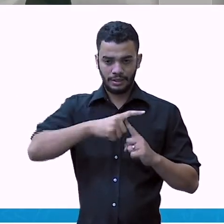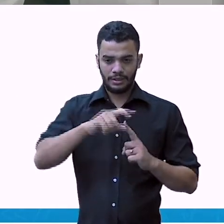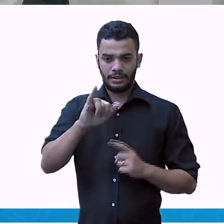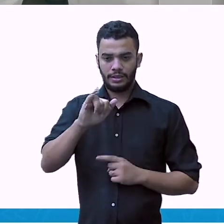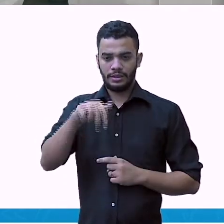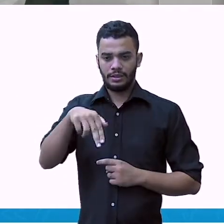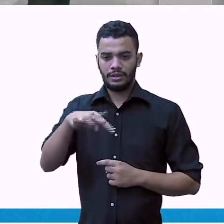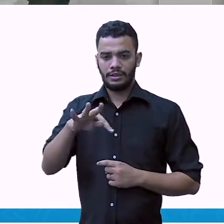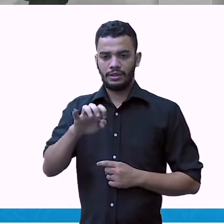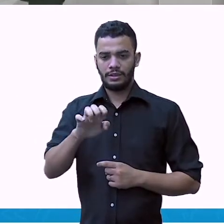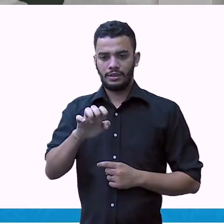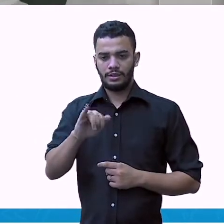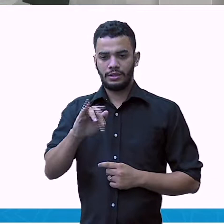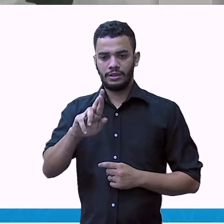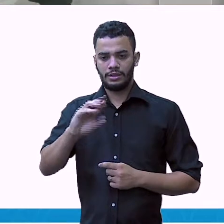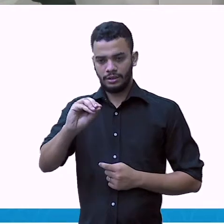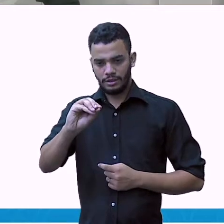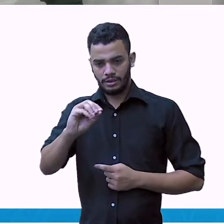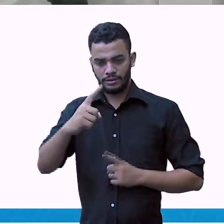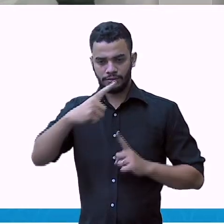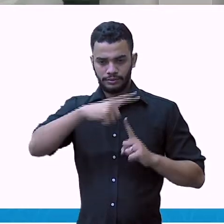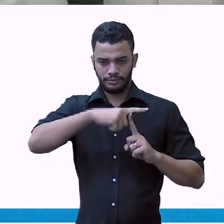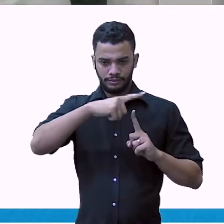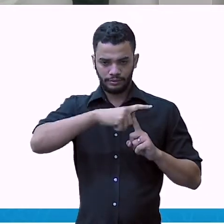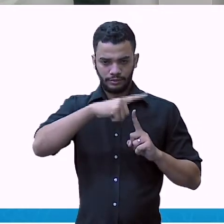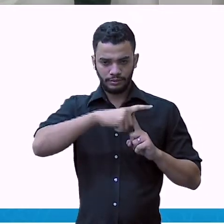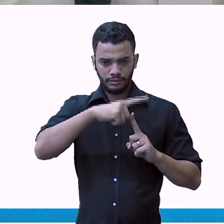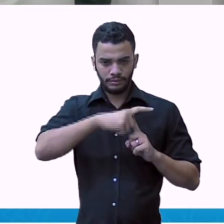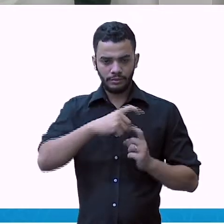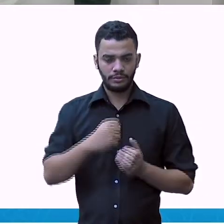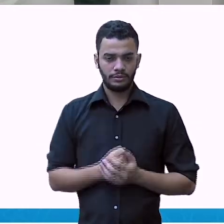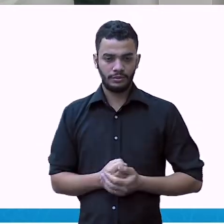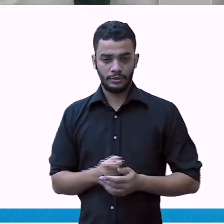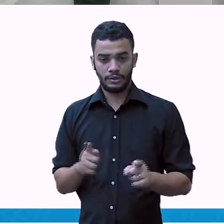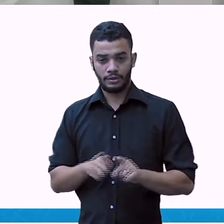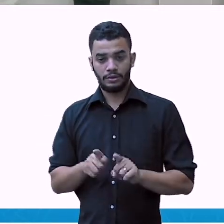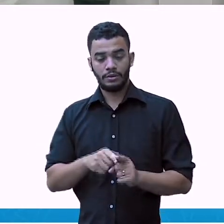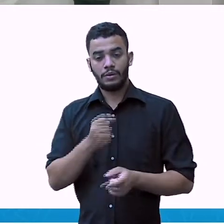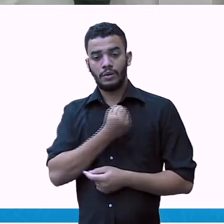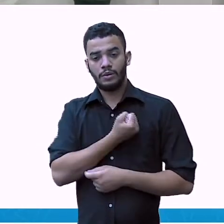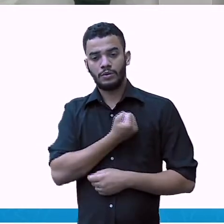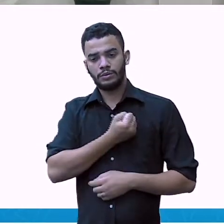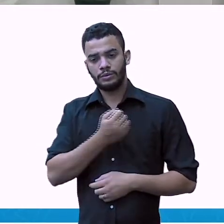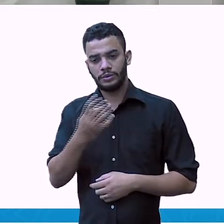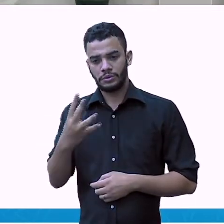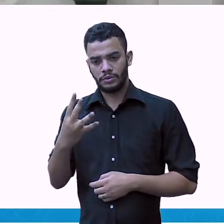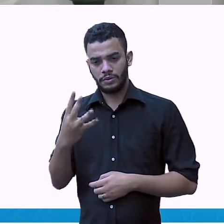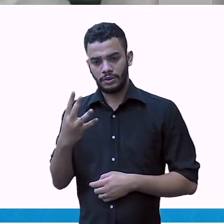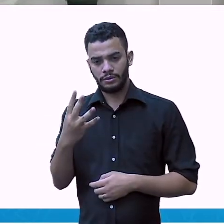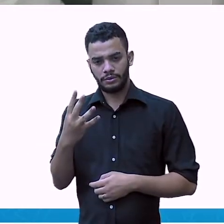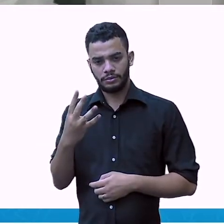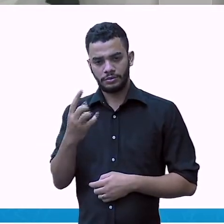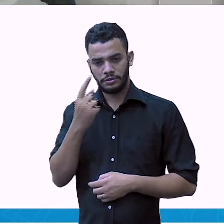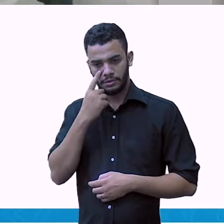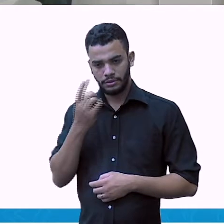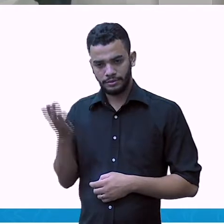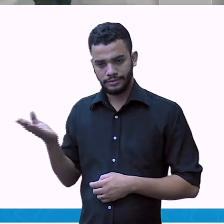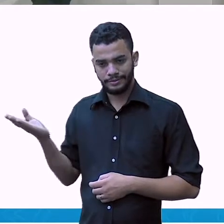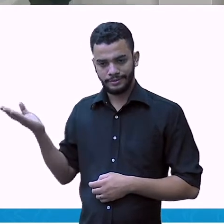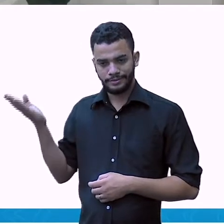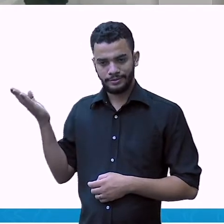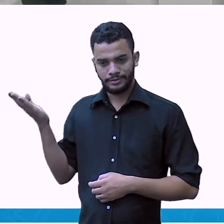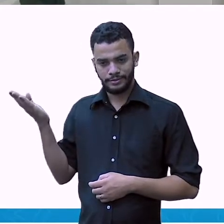números naturais. Esse algarismo 4, eu vou chamá-lo, a posição em que ele ocupa,